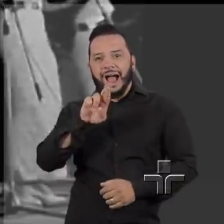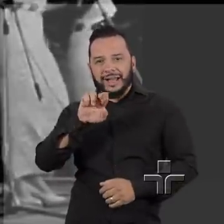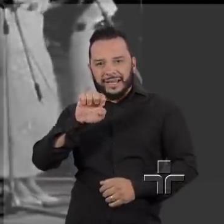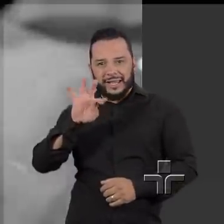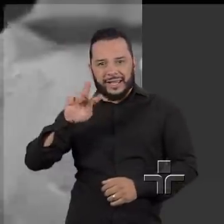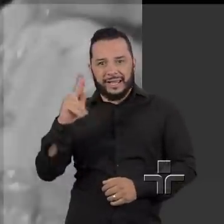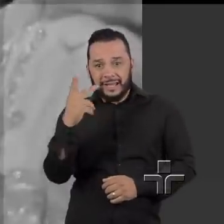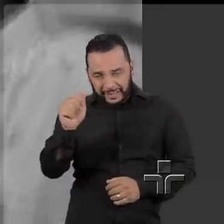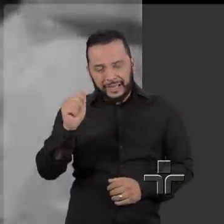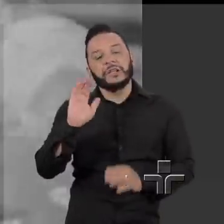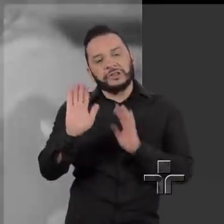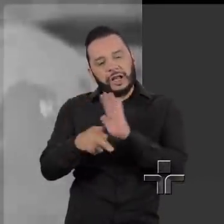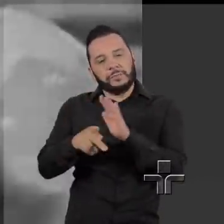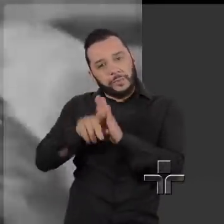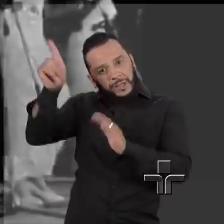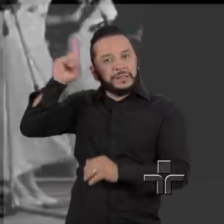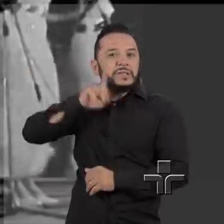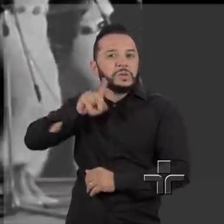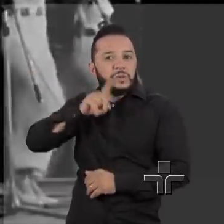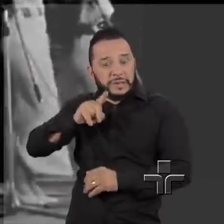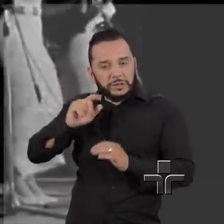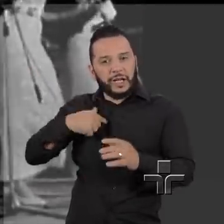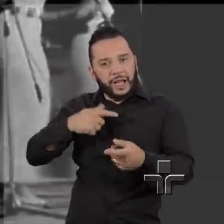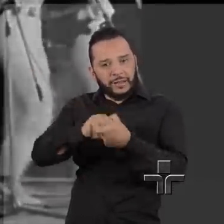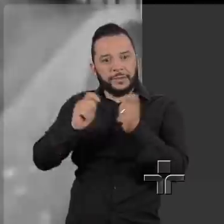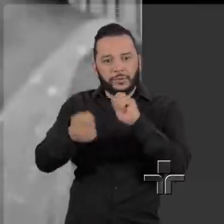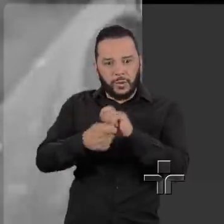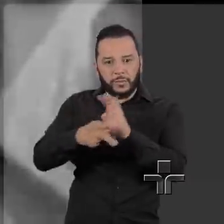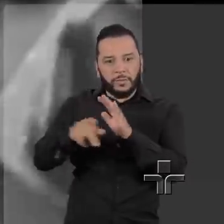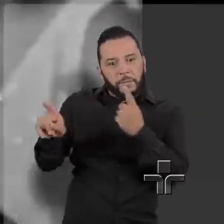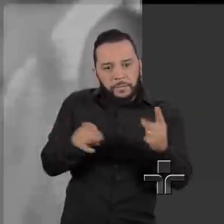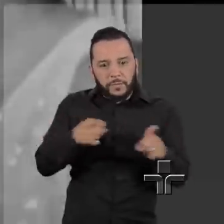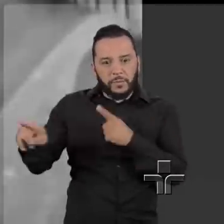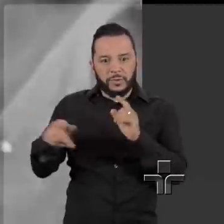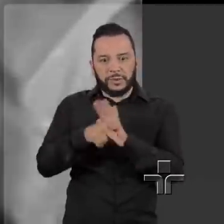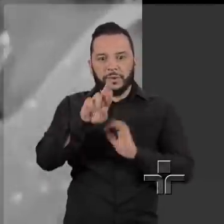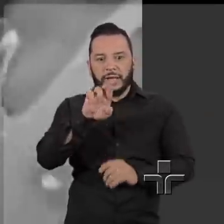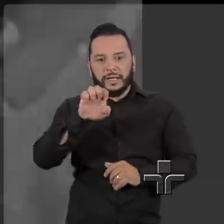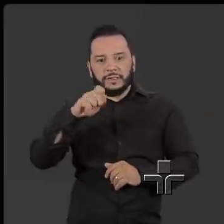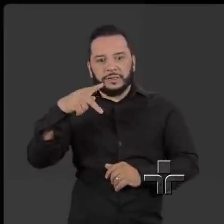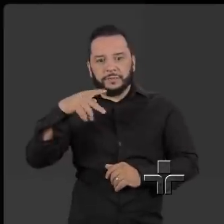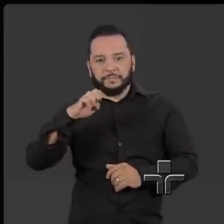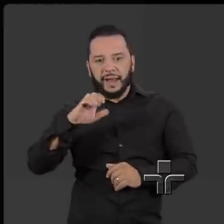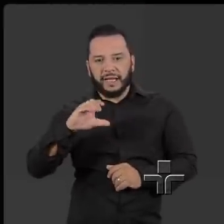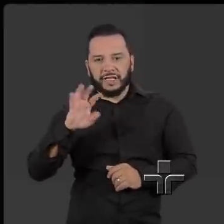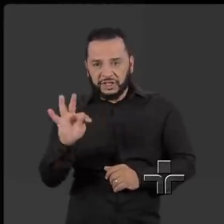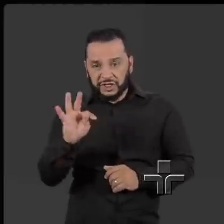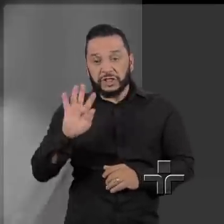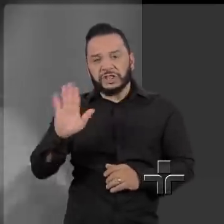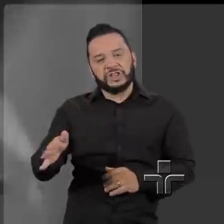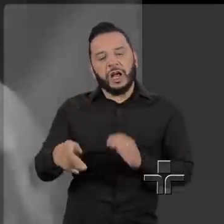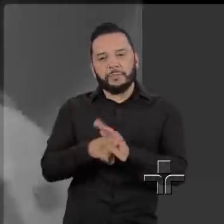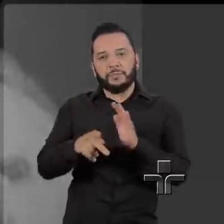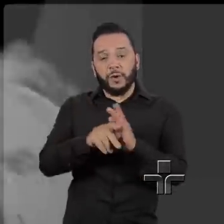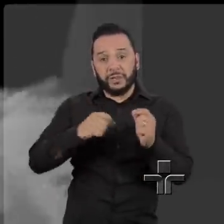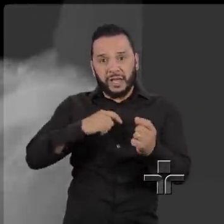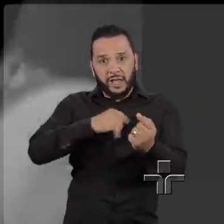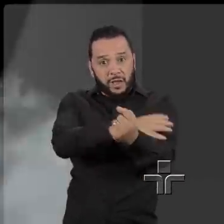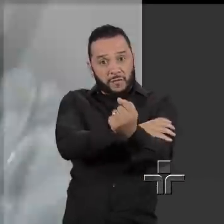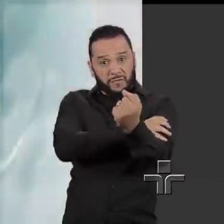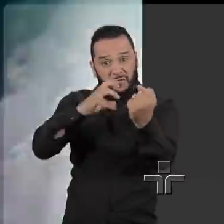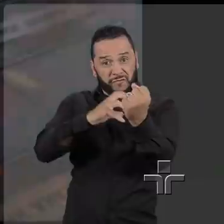das paradas norte-americanas com a adaptação da música Respect, que a tornou um símbolo feminista na época.